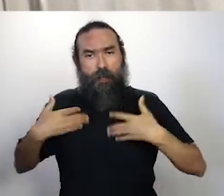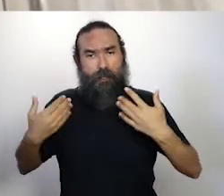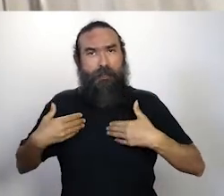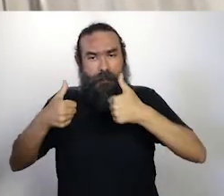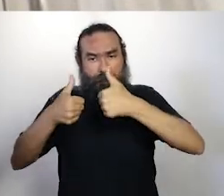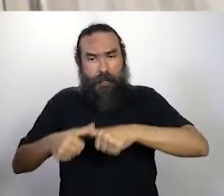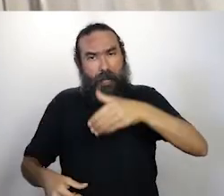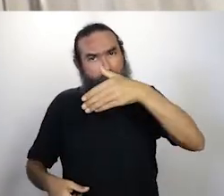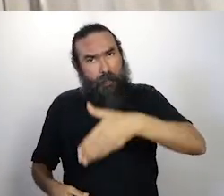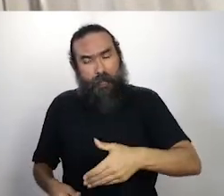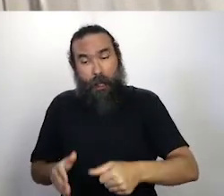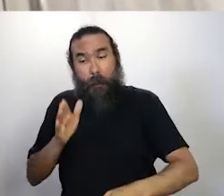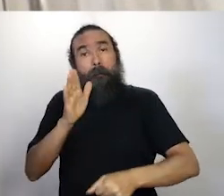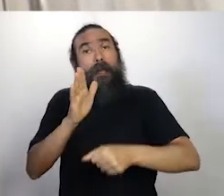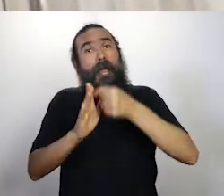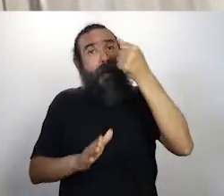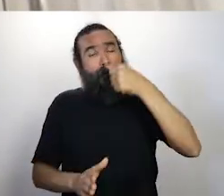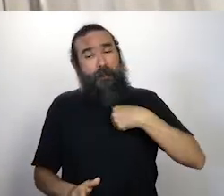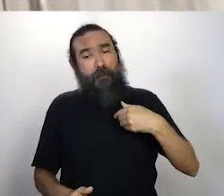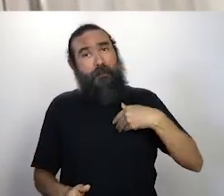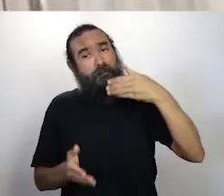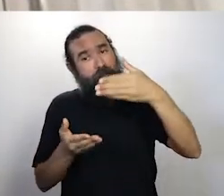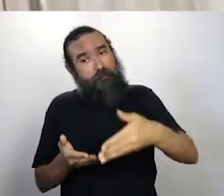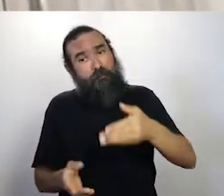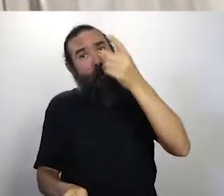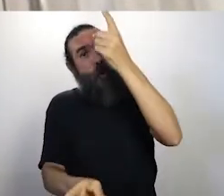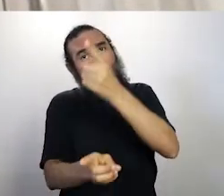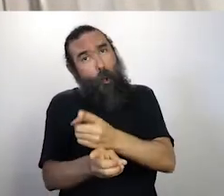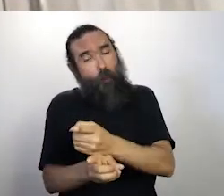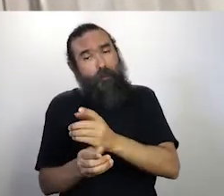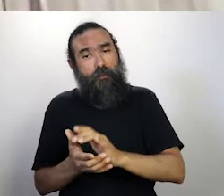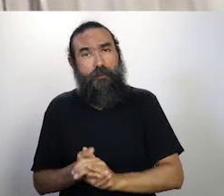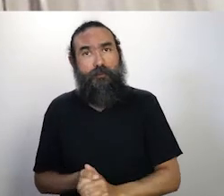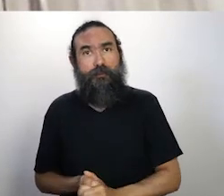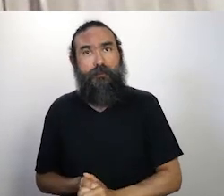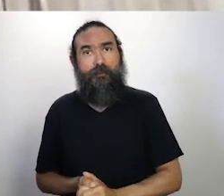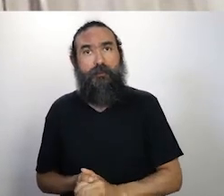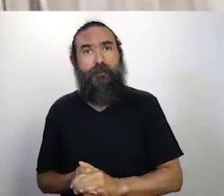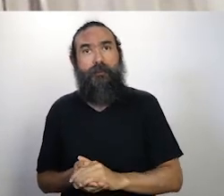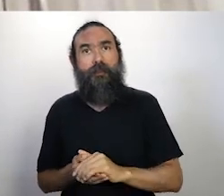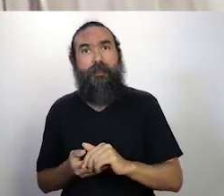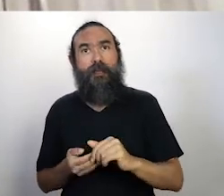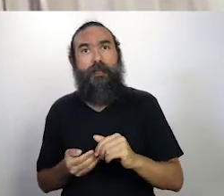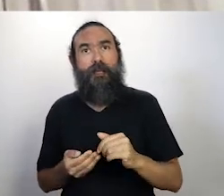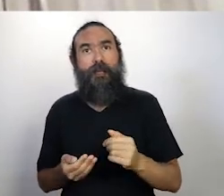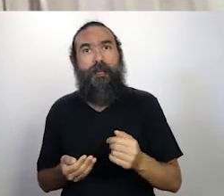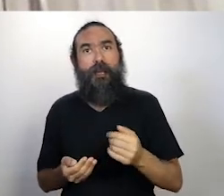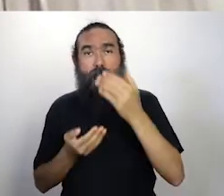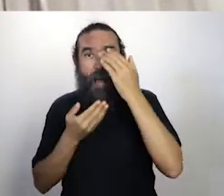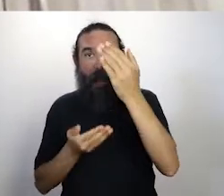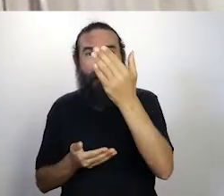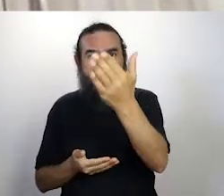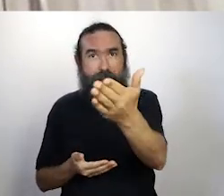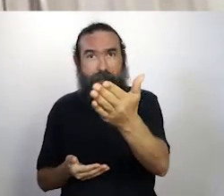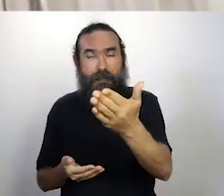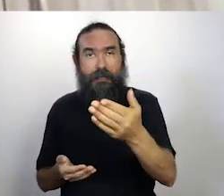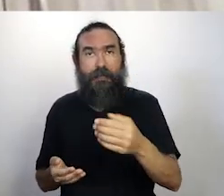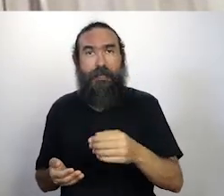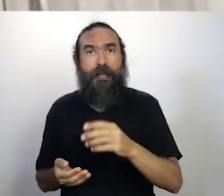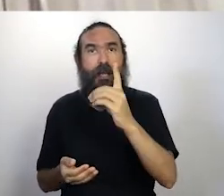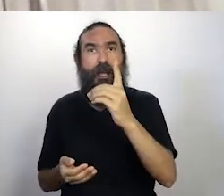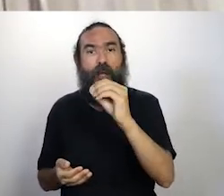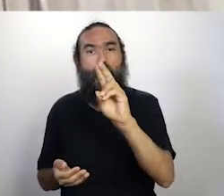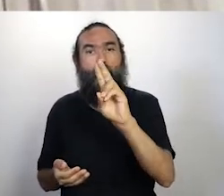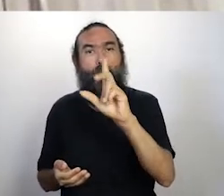que eu participo, eu acho que me soma ao Douglas aí no anseio de participar presencialmente, assim possível, que eu